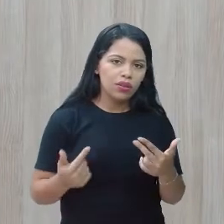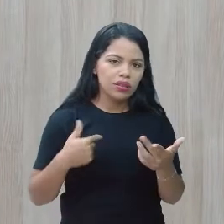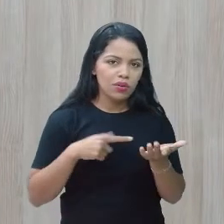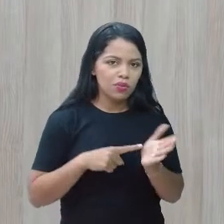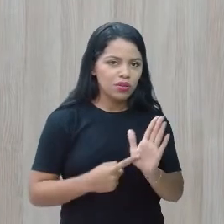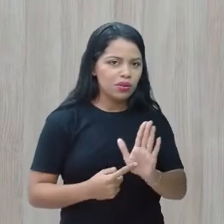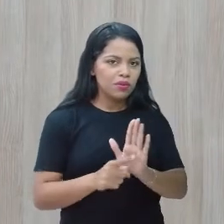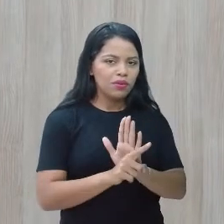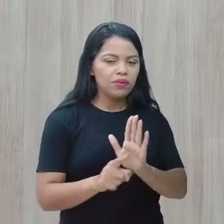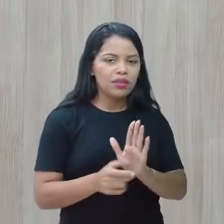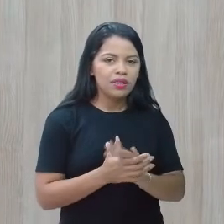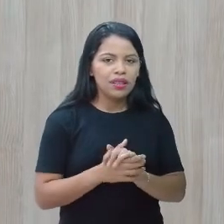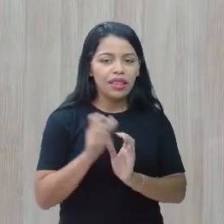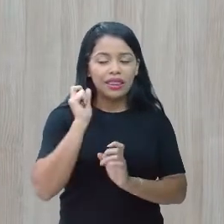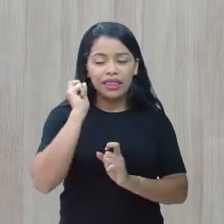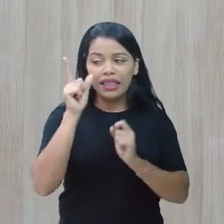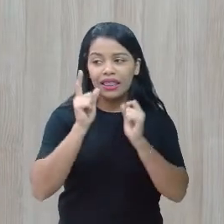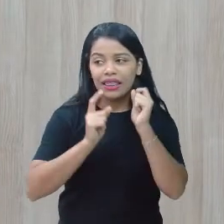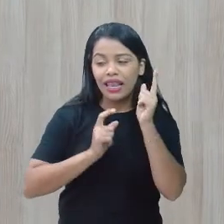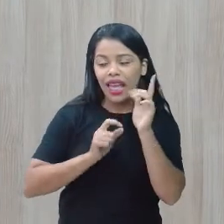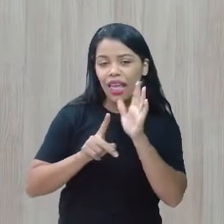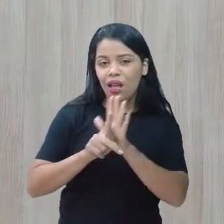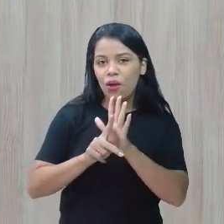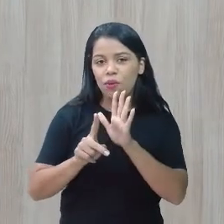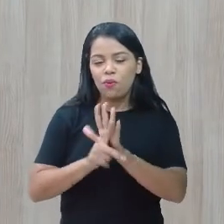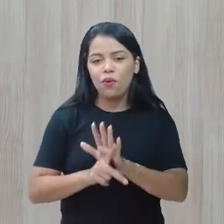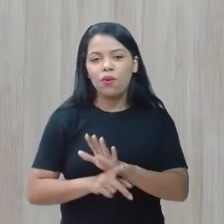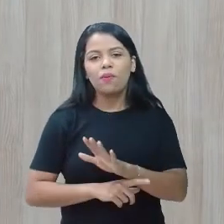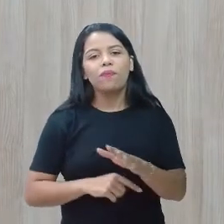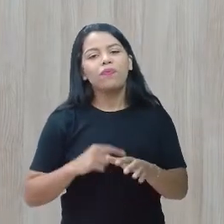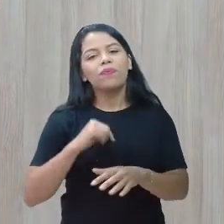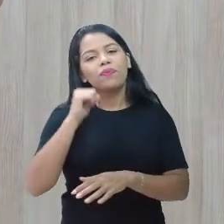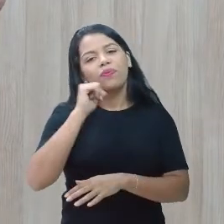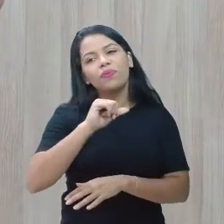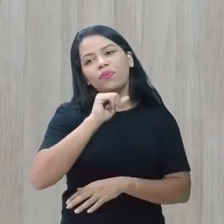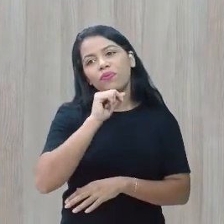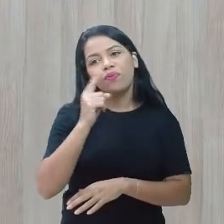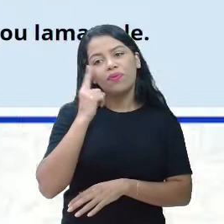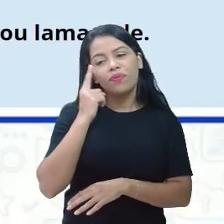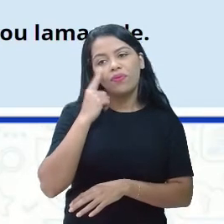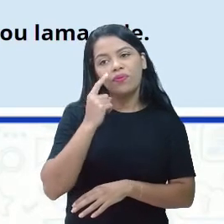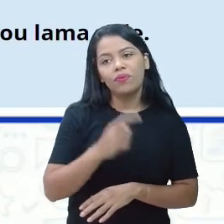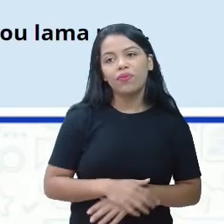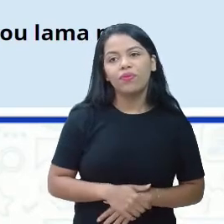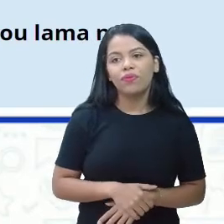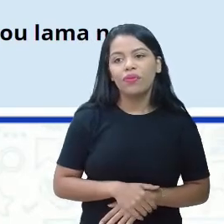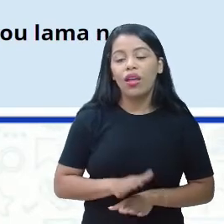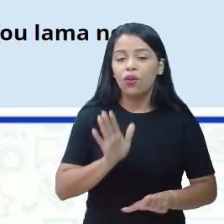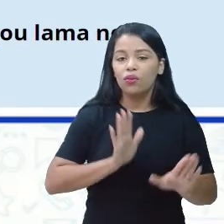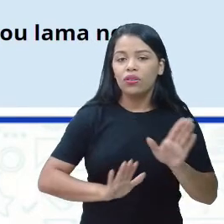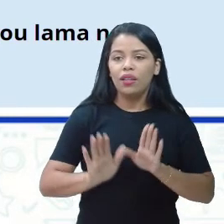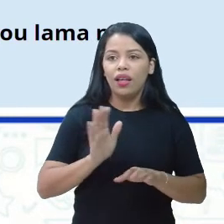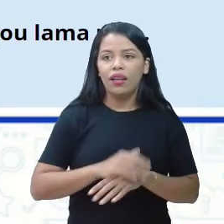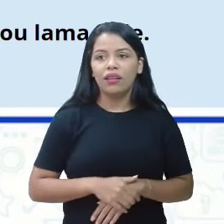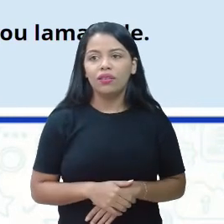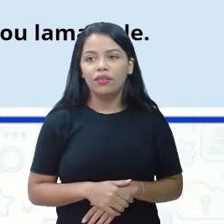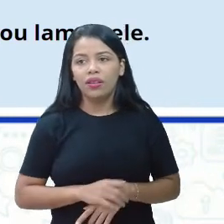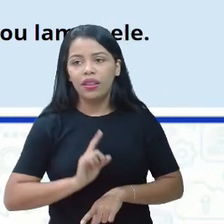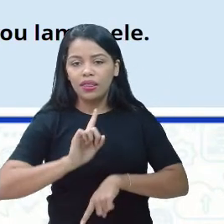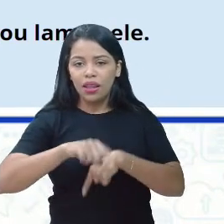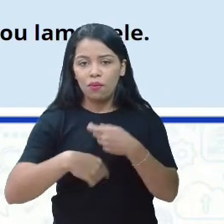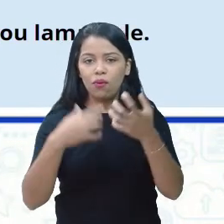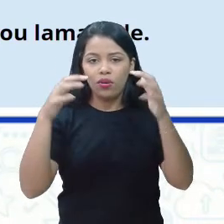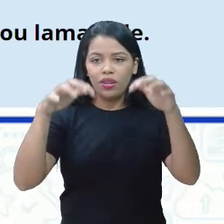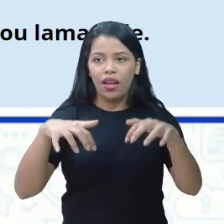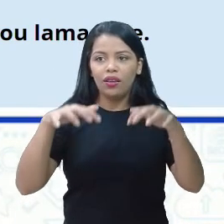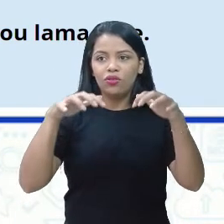trouxe aqui, não é? De ideias, não é? Que essa mãe tinha. Preste atenção aí. Cuidado. Depois da chuva,